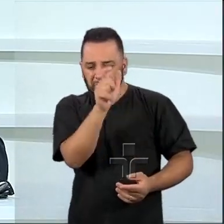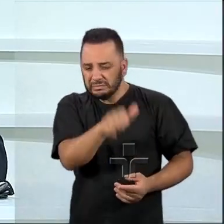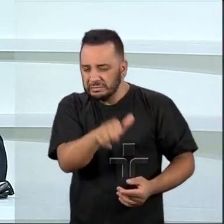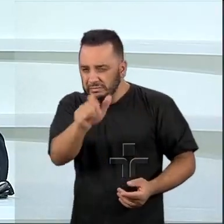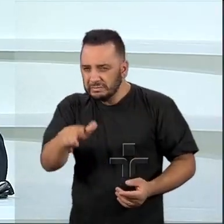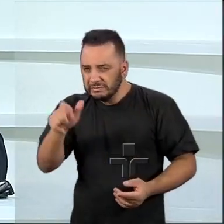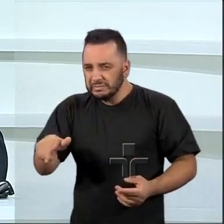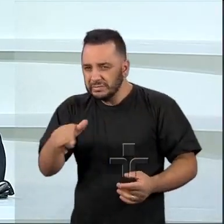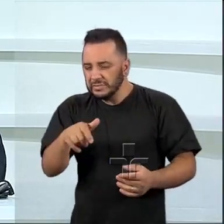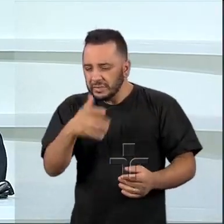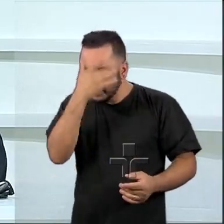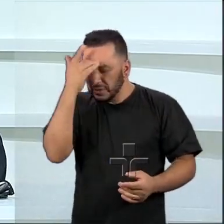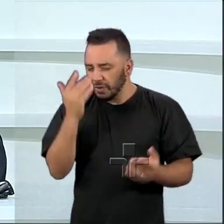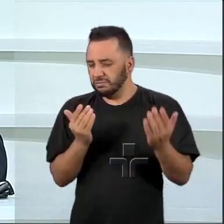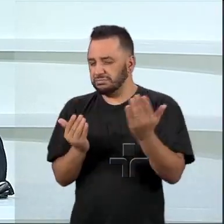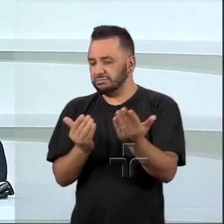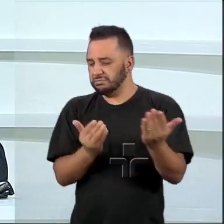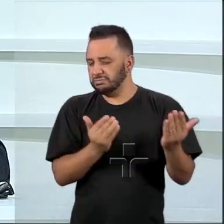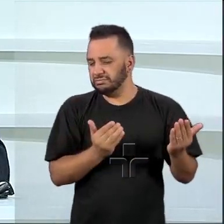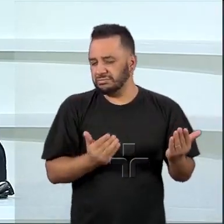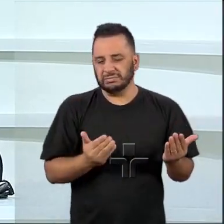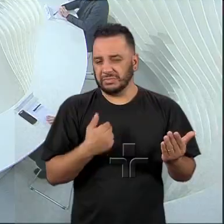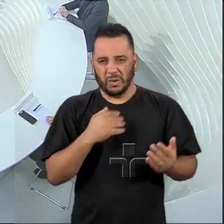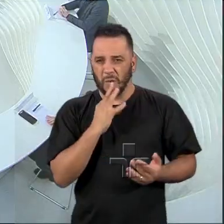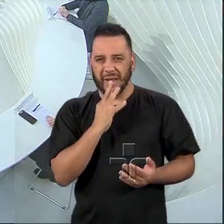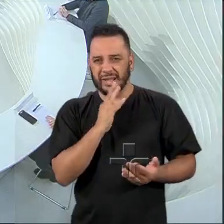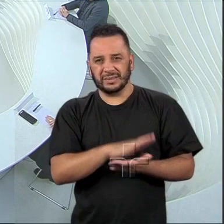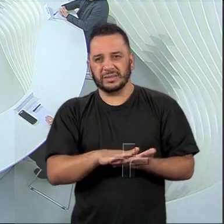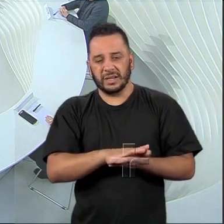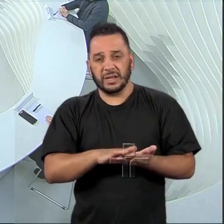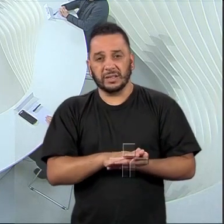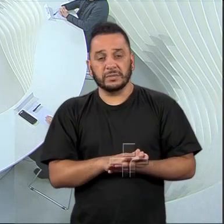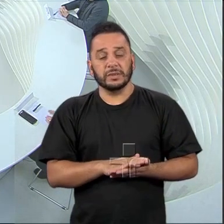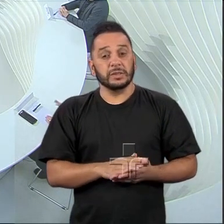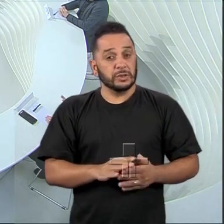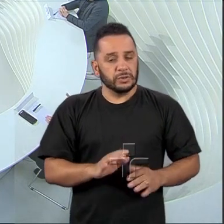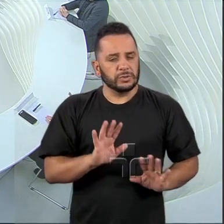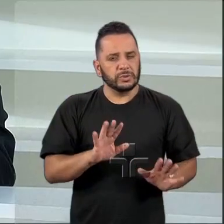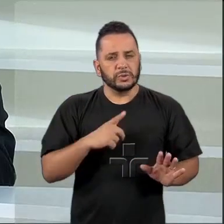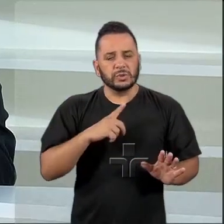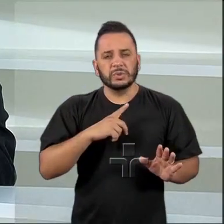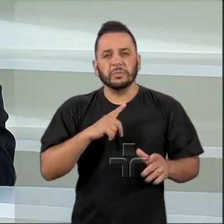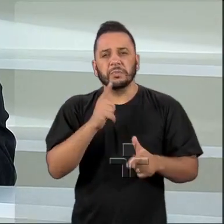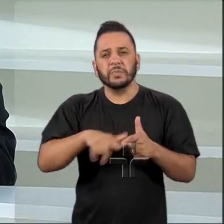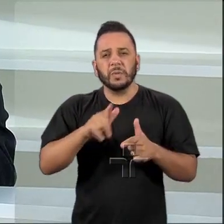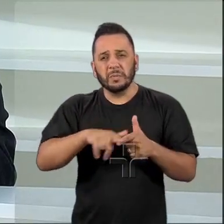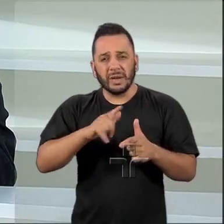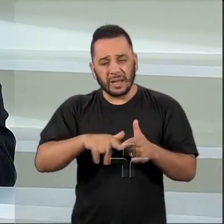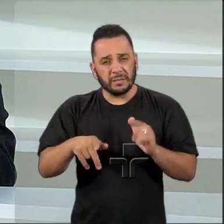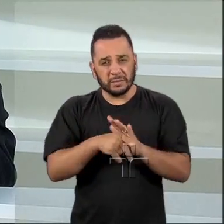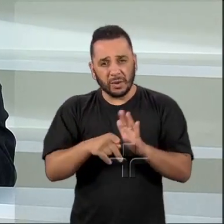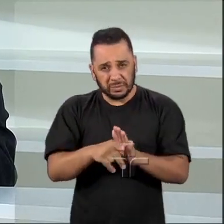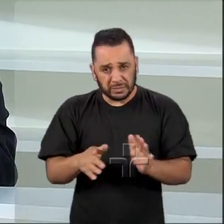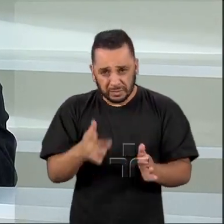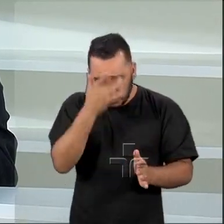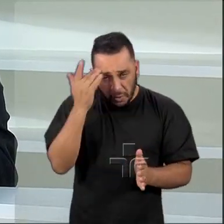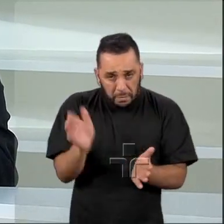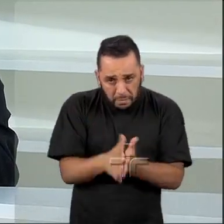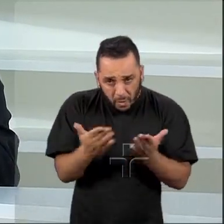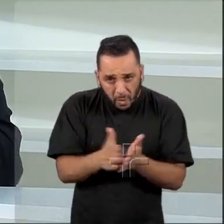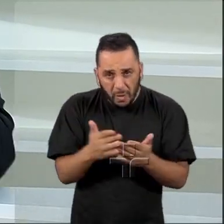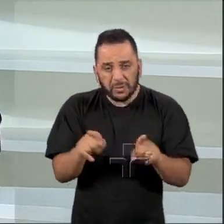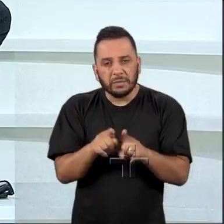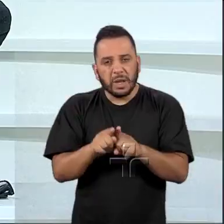que conhece ele melhor do que a gente conhece mesmo. Então, mas essa crise não está só nos grotões. Essa crise está na classe média urbana.